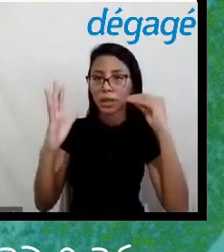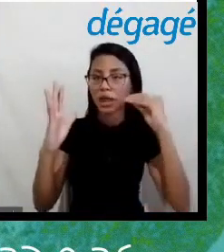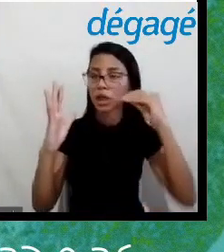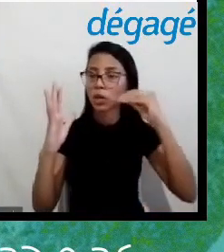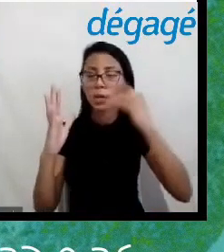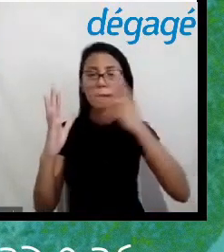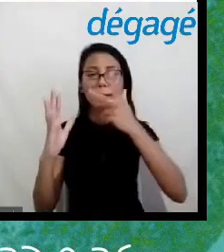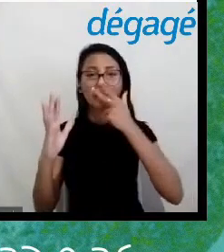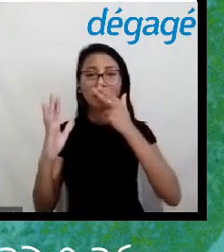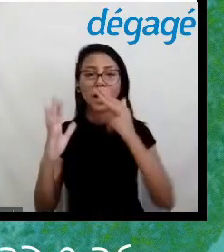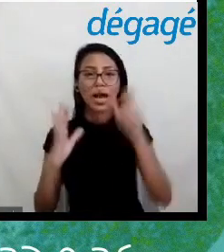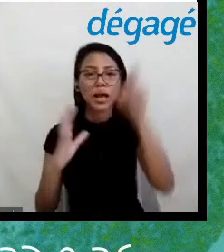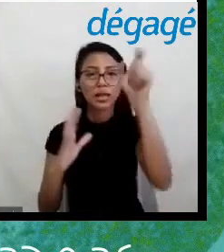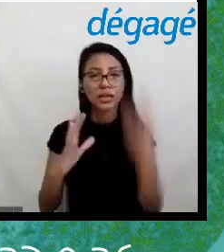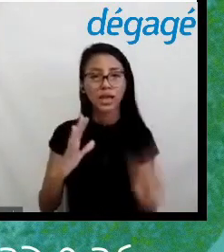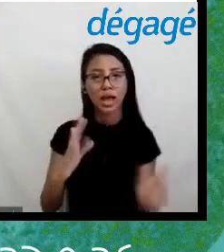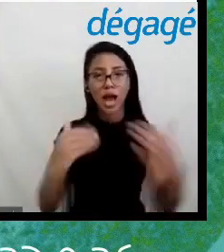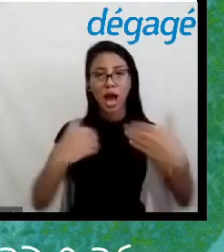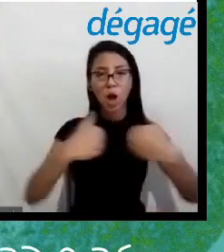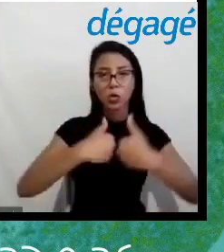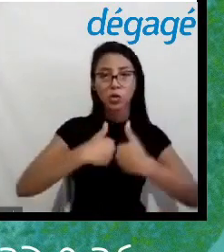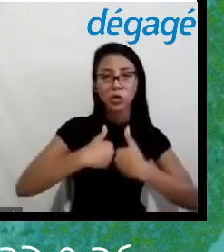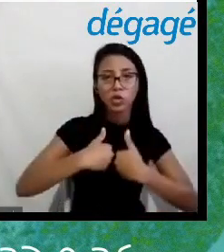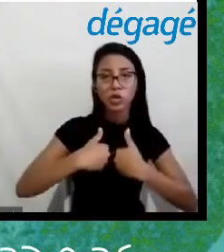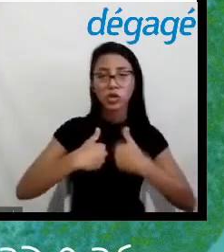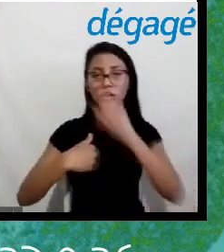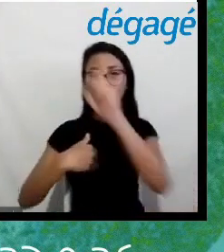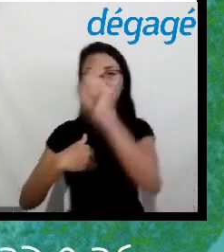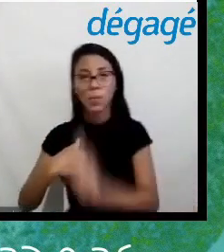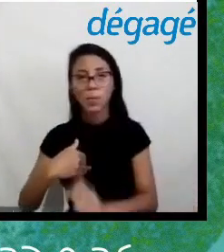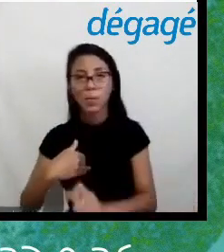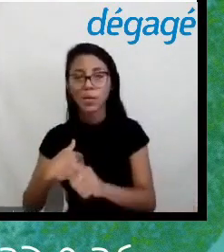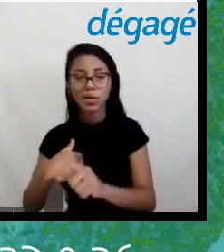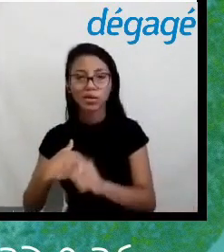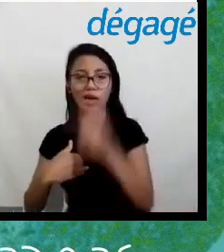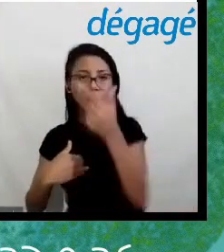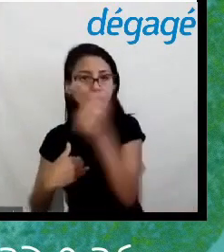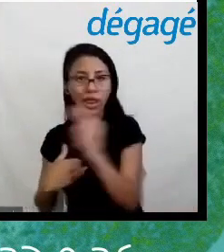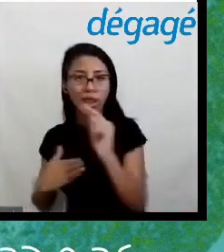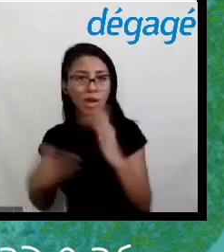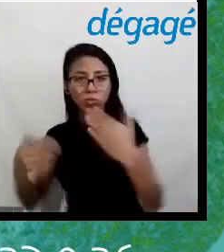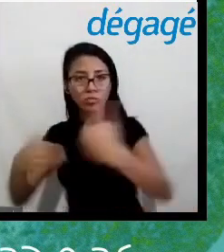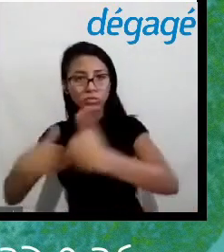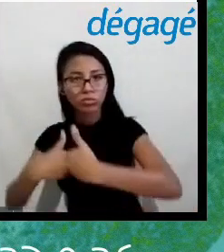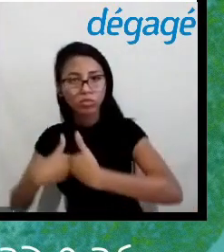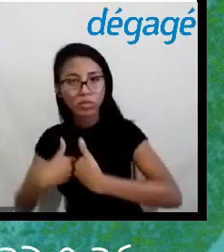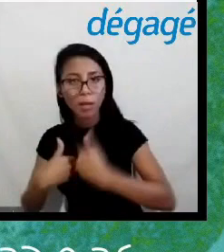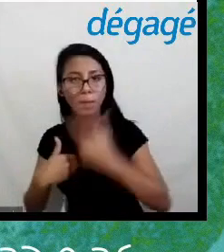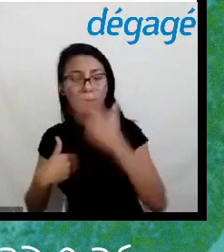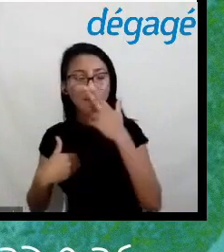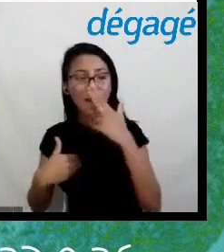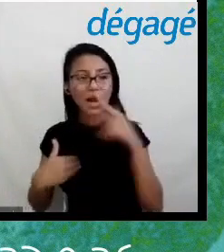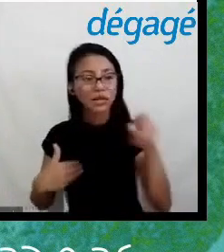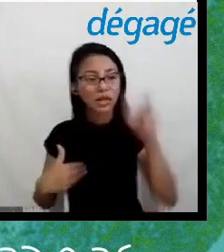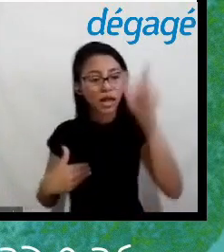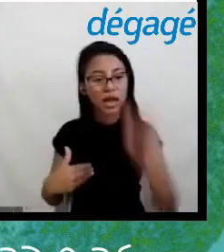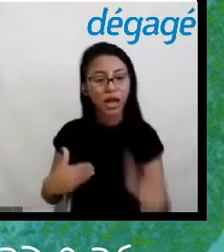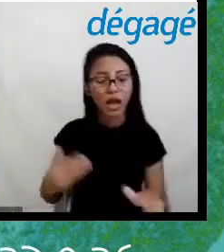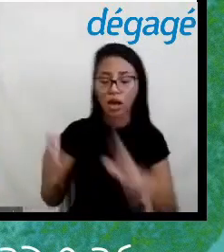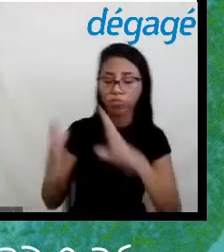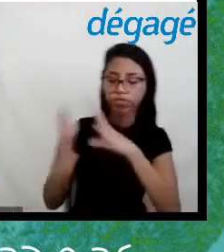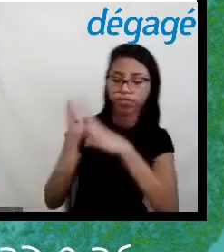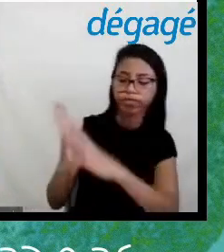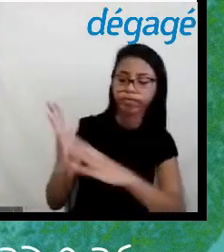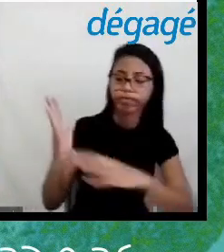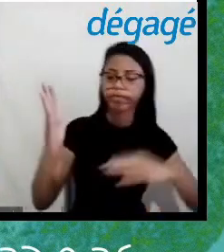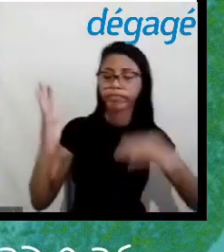regular uma espécie de, ok, vamos transbordar o afeto e a emoção naquela hora, para que possamos sobrar em